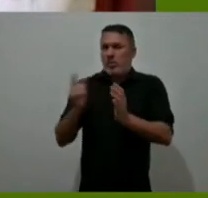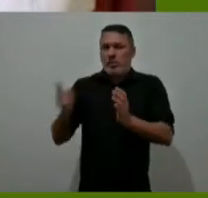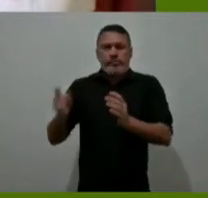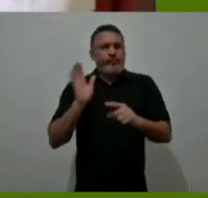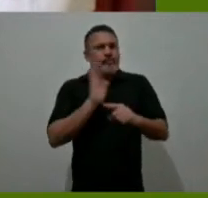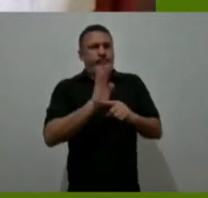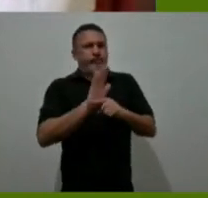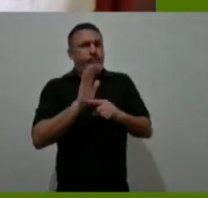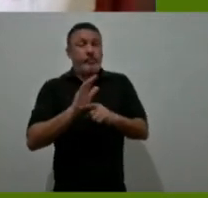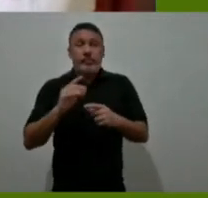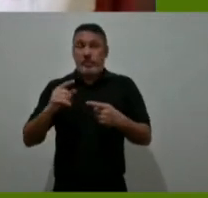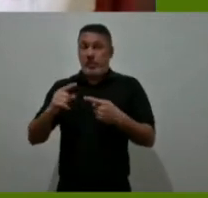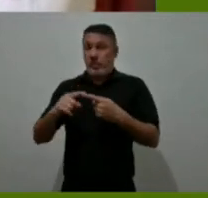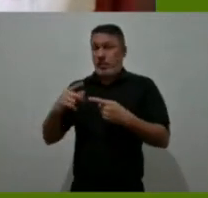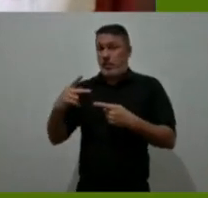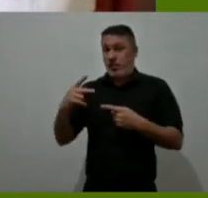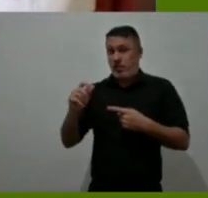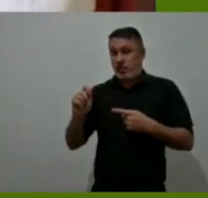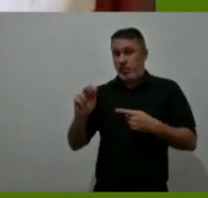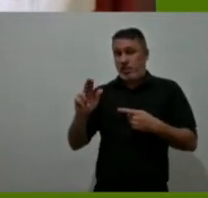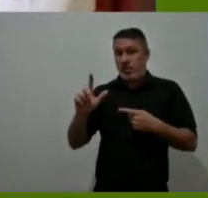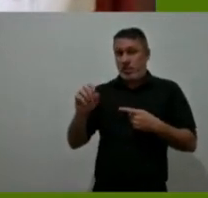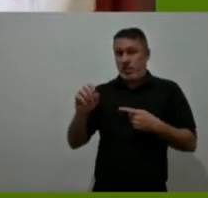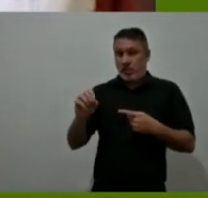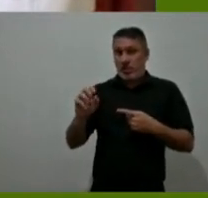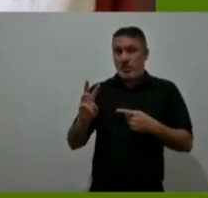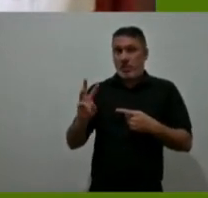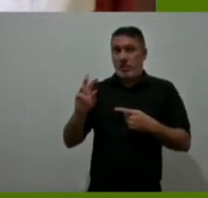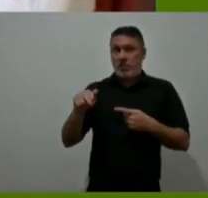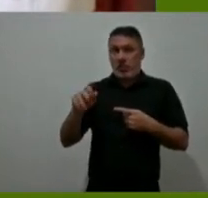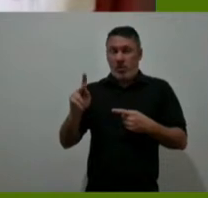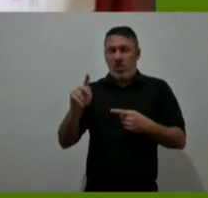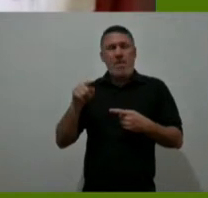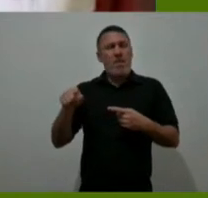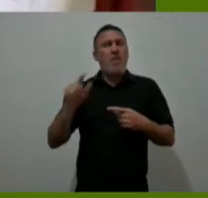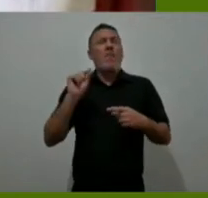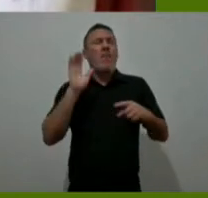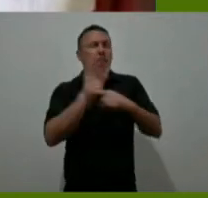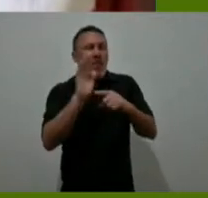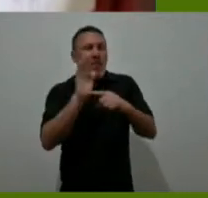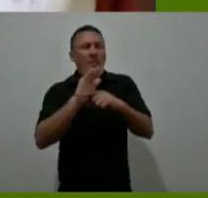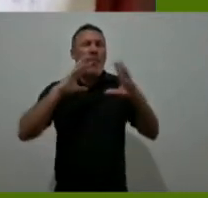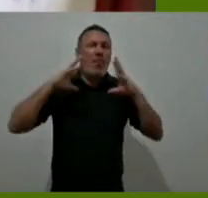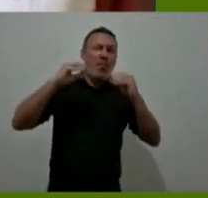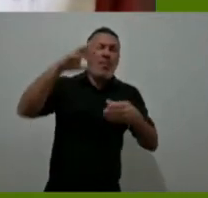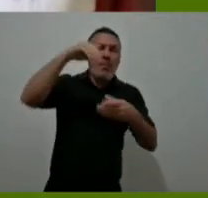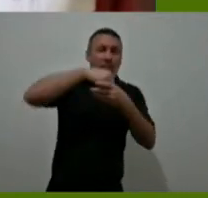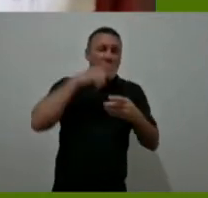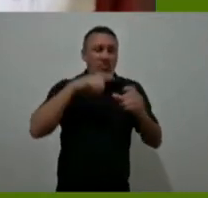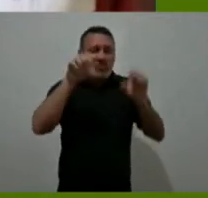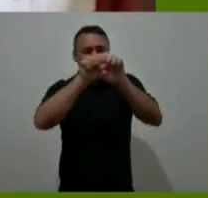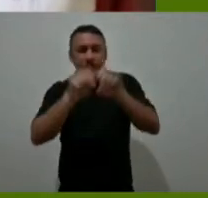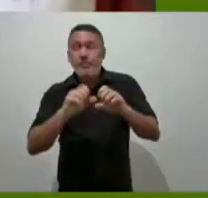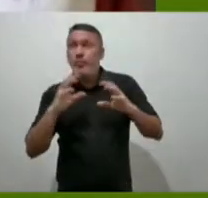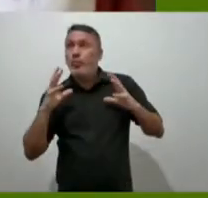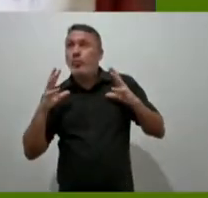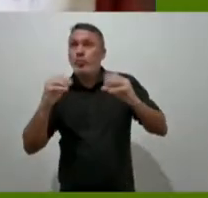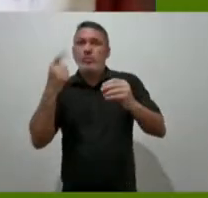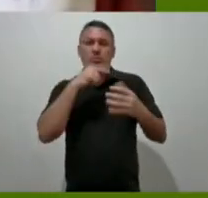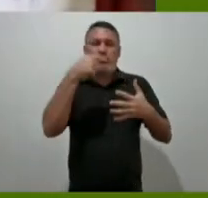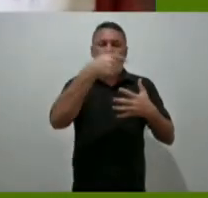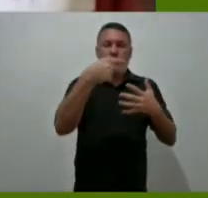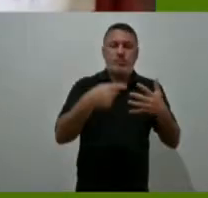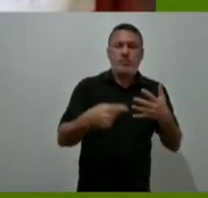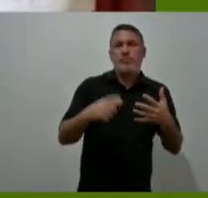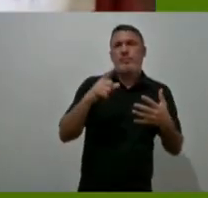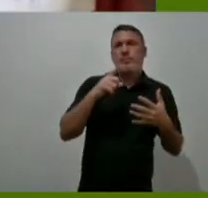do nosso conselho diretor, e através de todos esses anos, ele introduziu todas as ferramentas modernas de